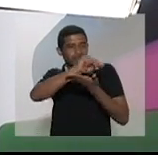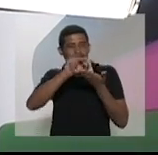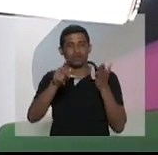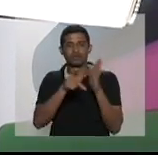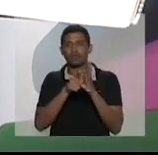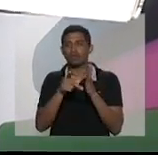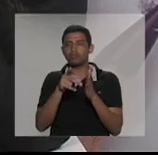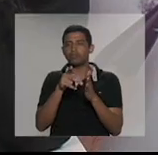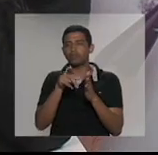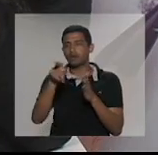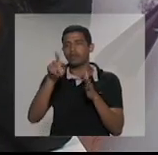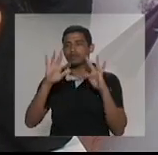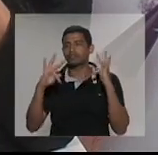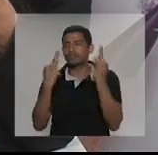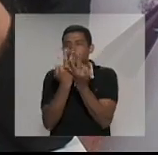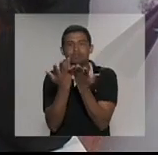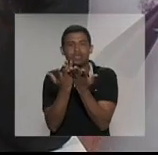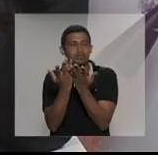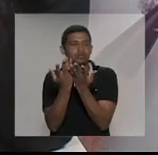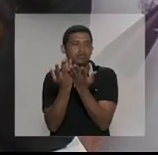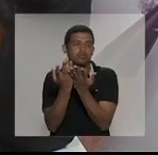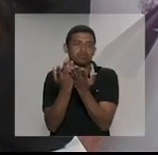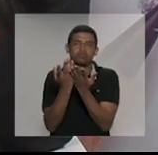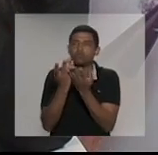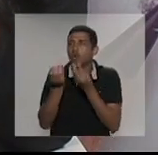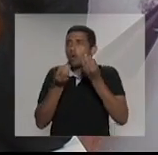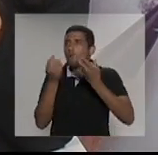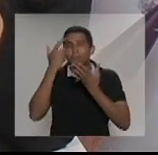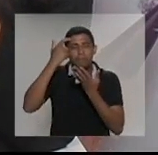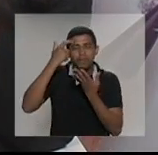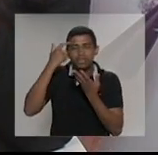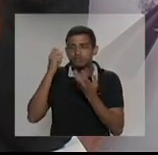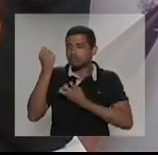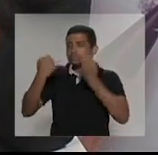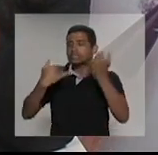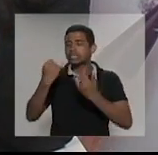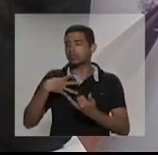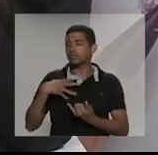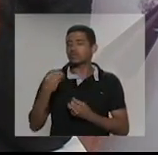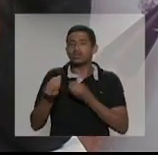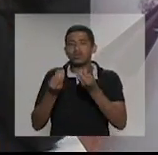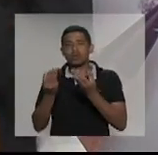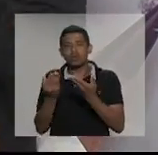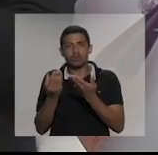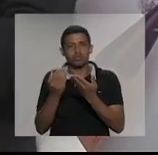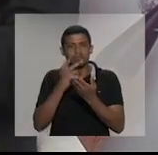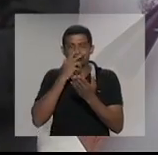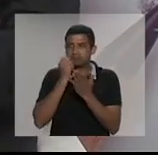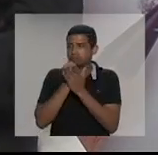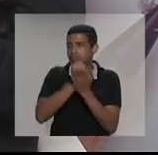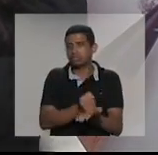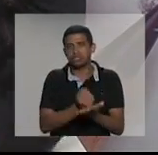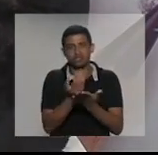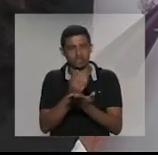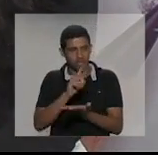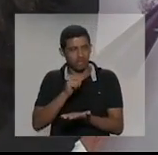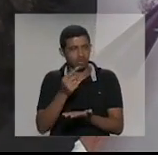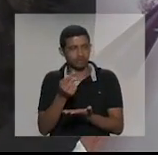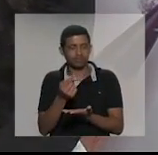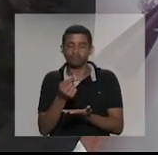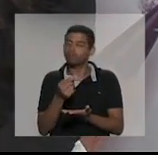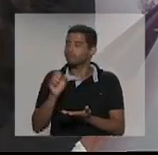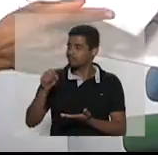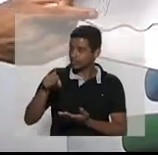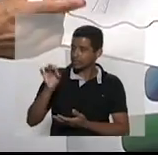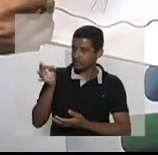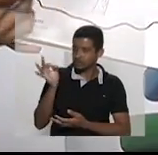conteúdos que a família, por, de repente, até falta de noção, de instrução, colocam muito peso? Muito peso. Exatamente.